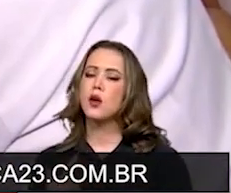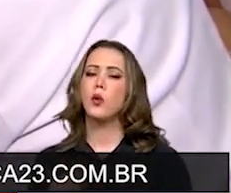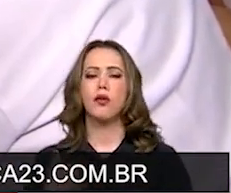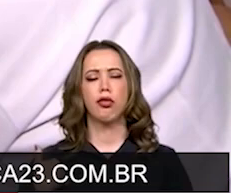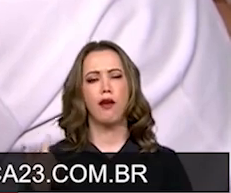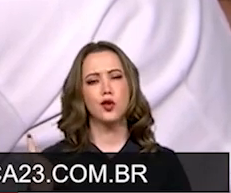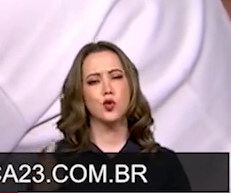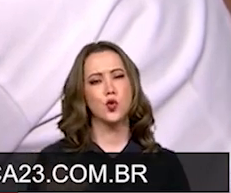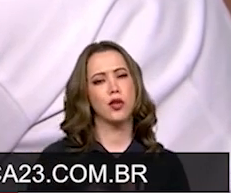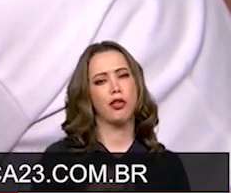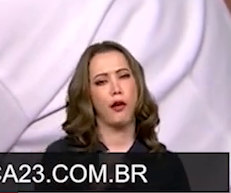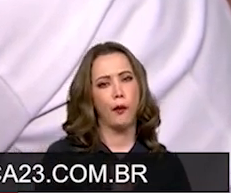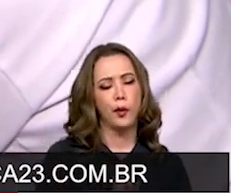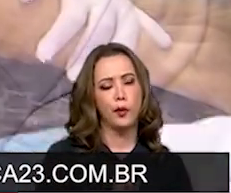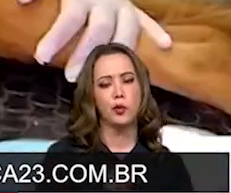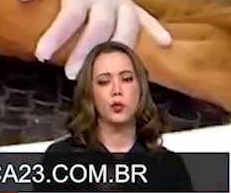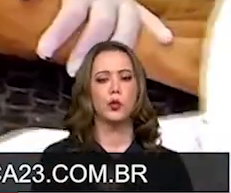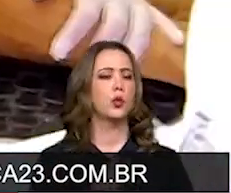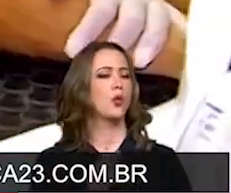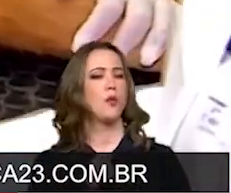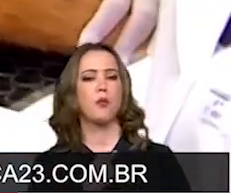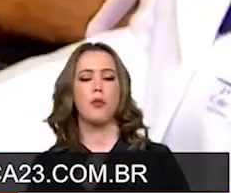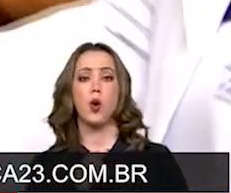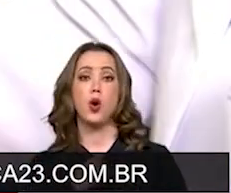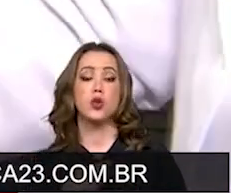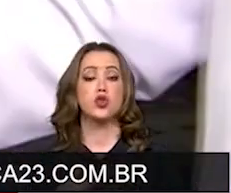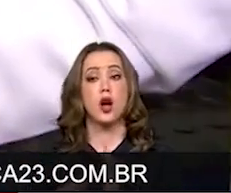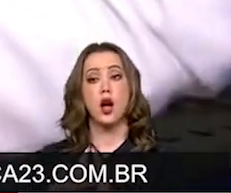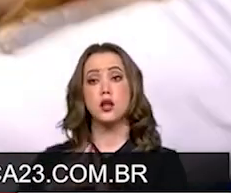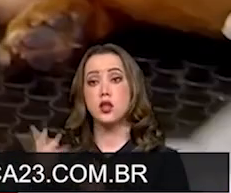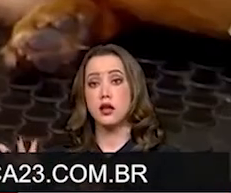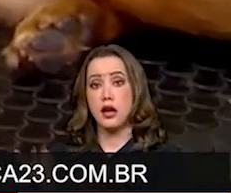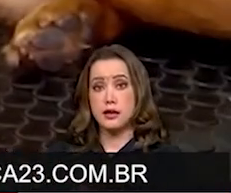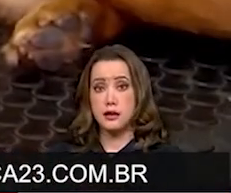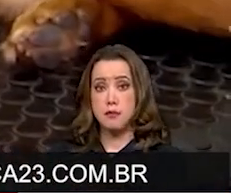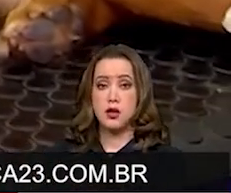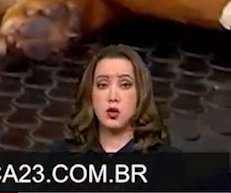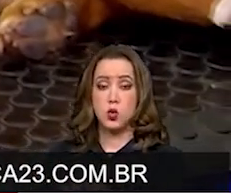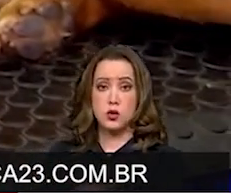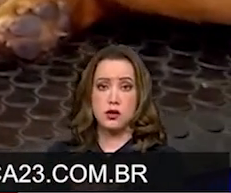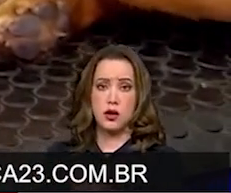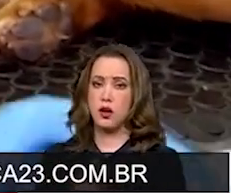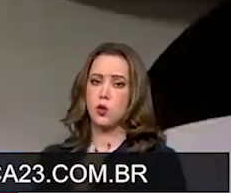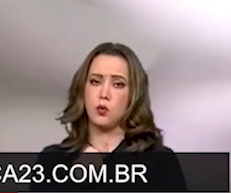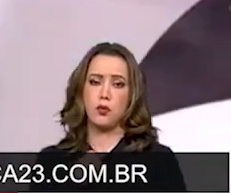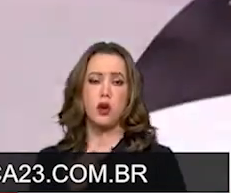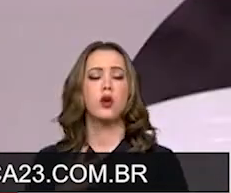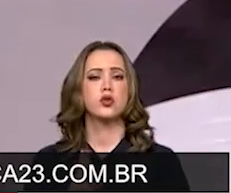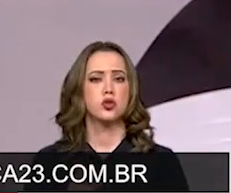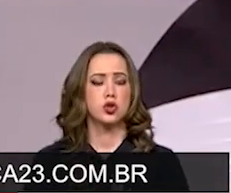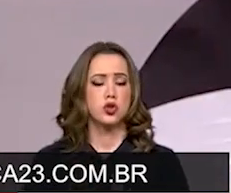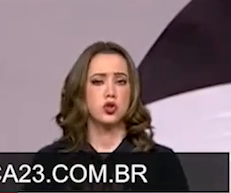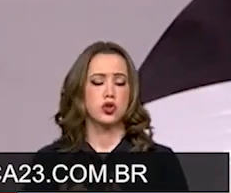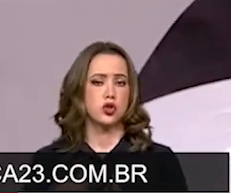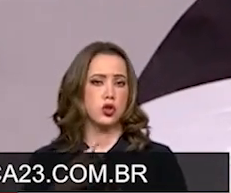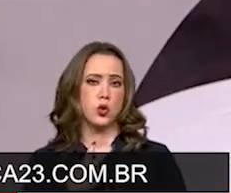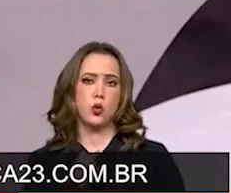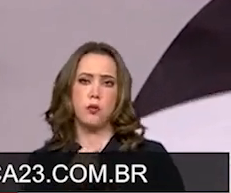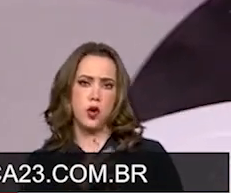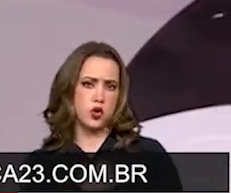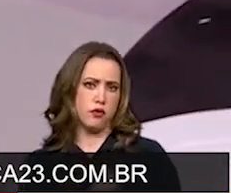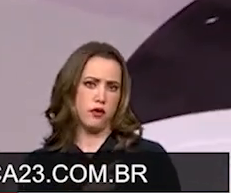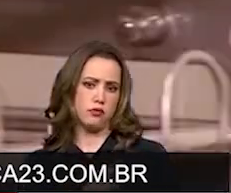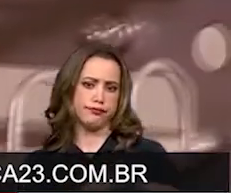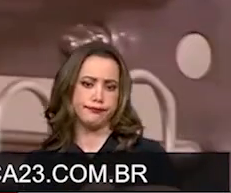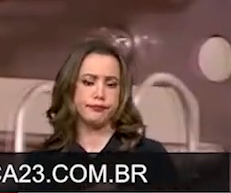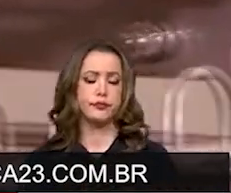idade entre 1 e 8 anos, não ter recebido transfusão de sangue anteriormente e ser castrado. Já os gatos devem ter idade